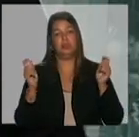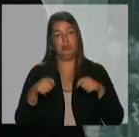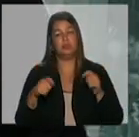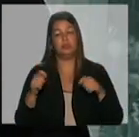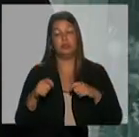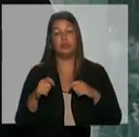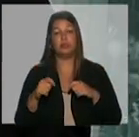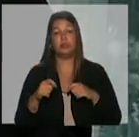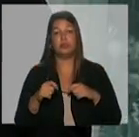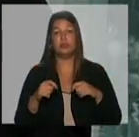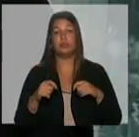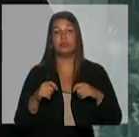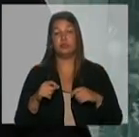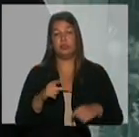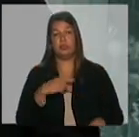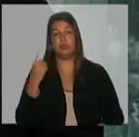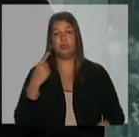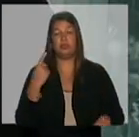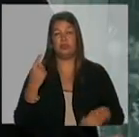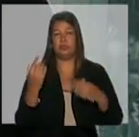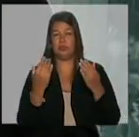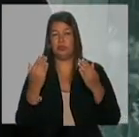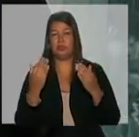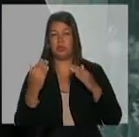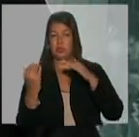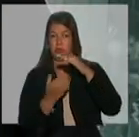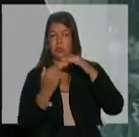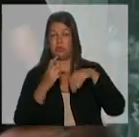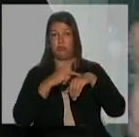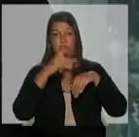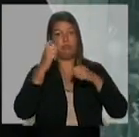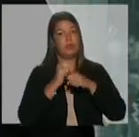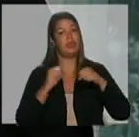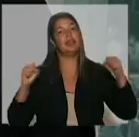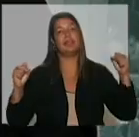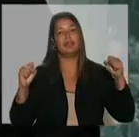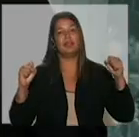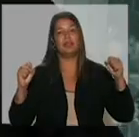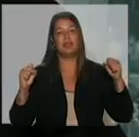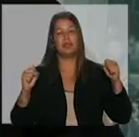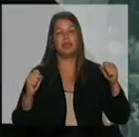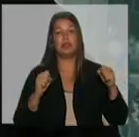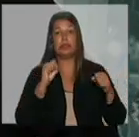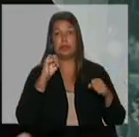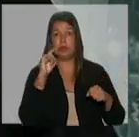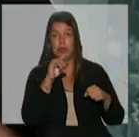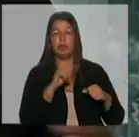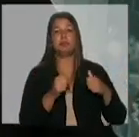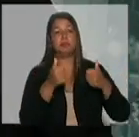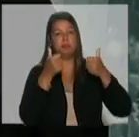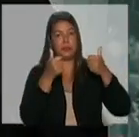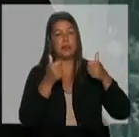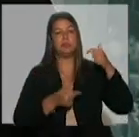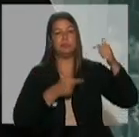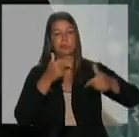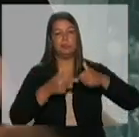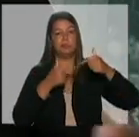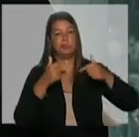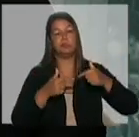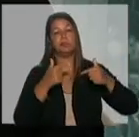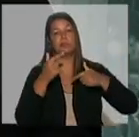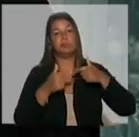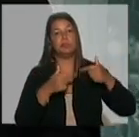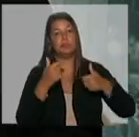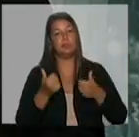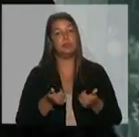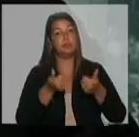ela propicia. Que a gente estava falando, uma mega empresa como a Petrobras, se ela está bem, se efetivamente ela